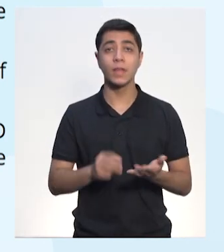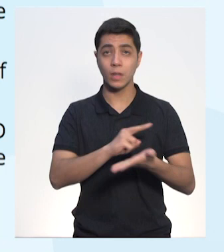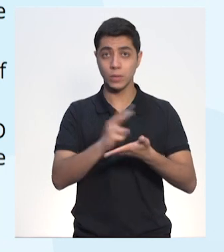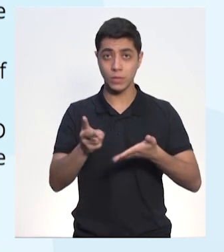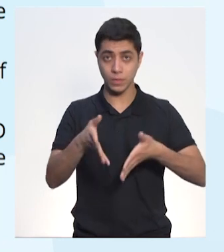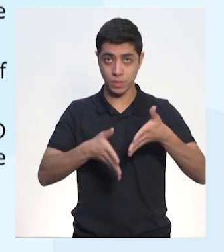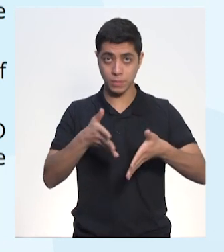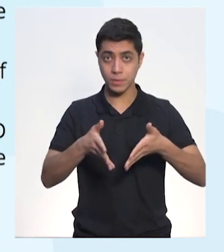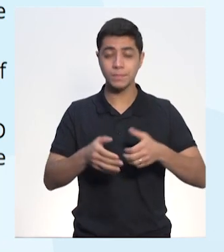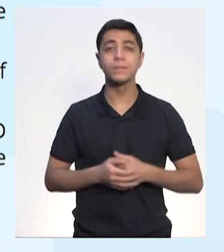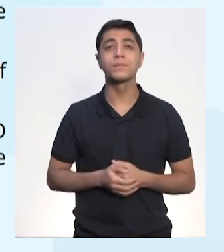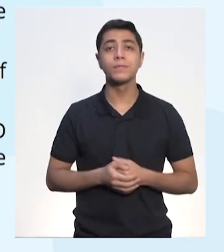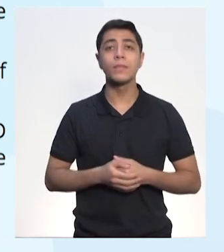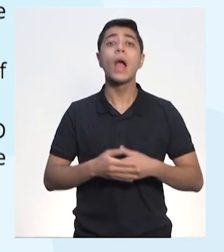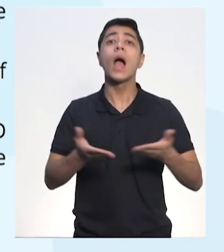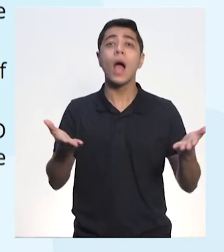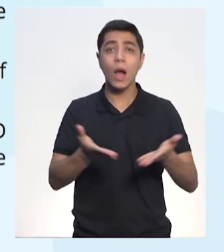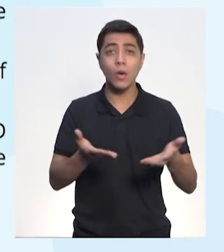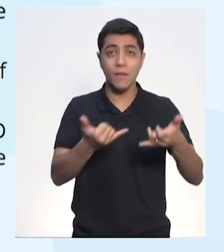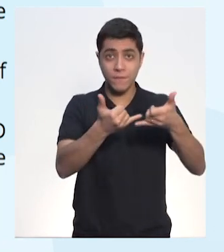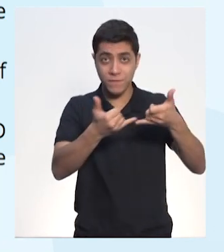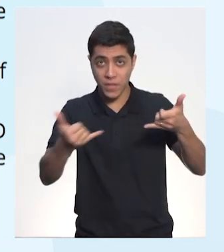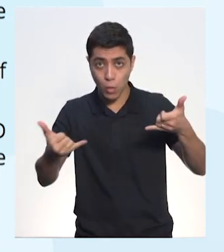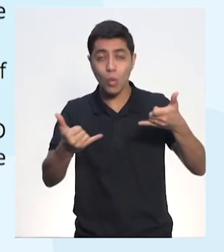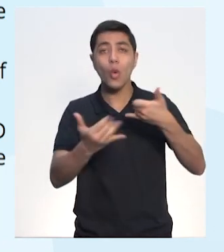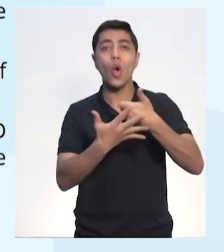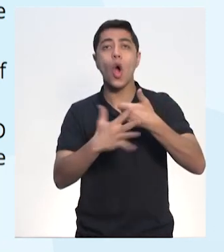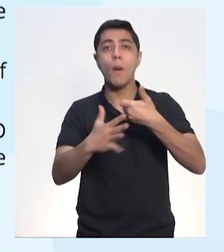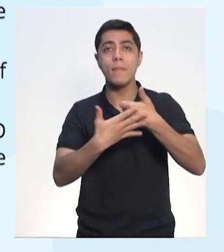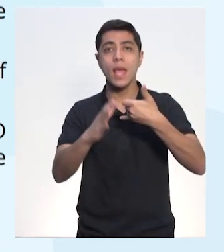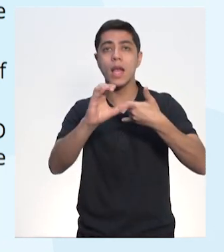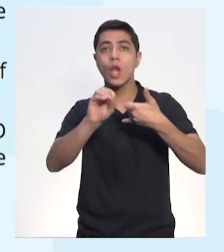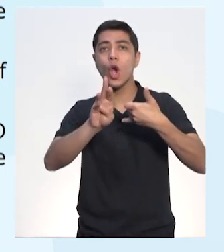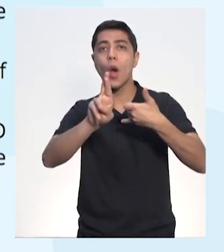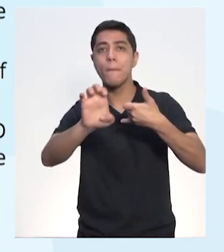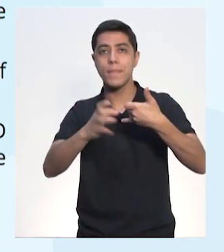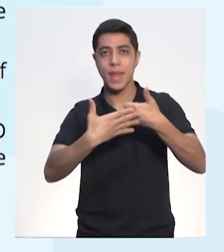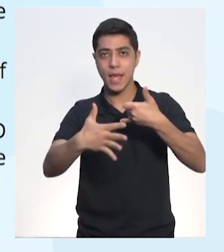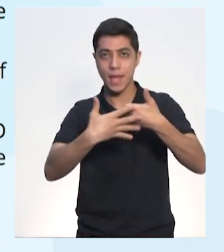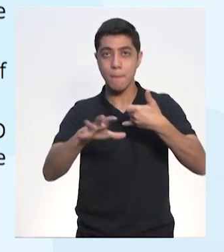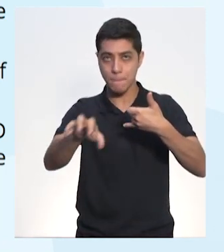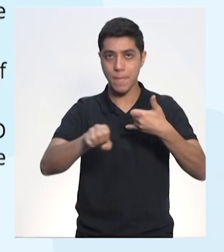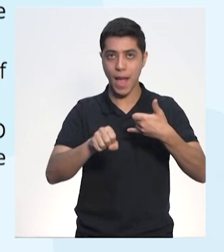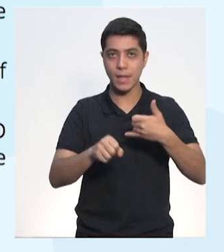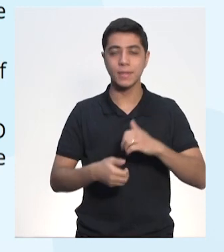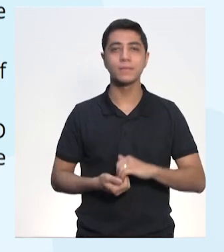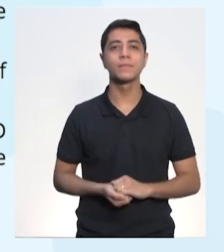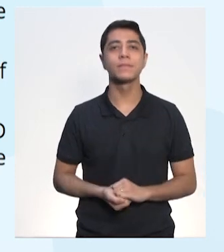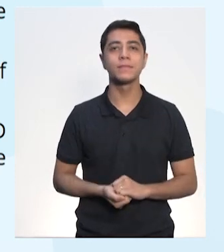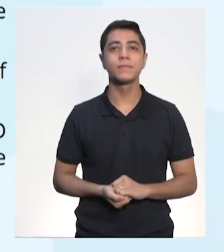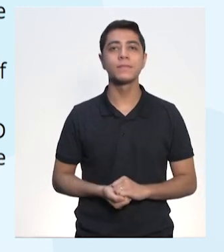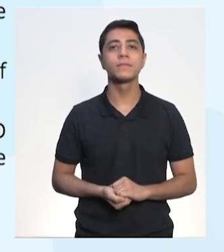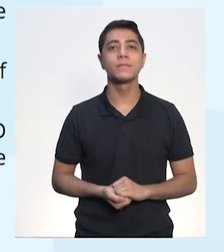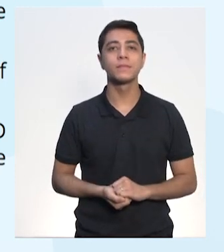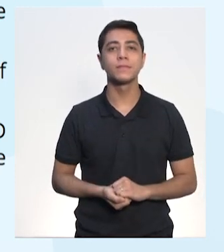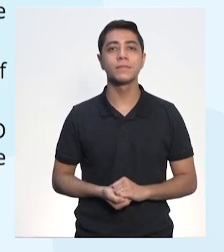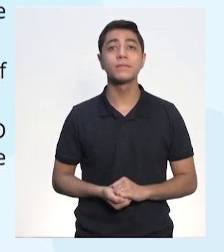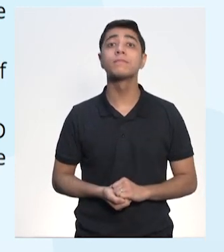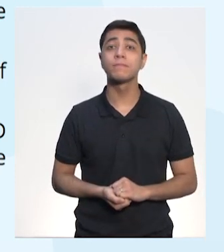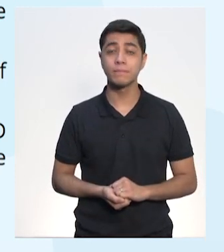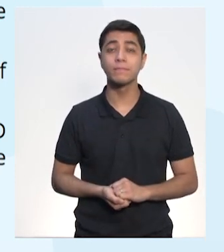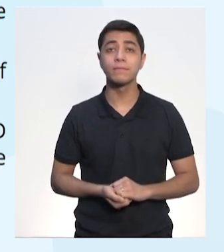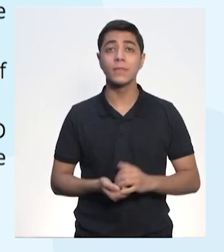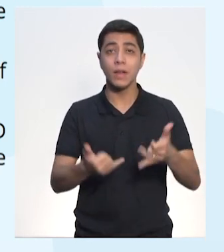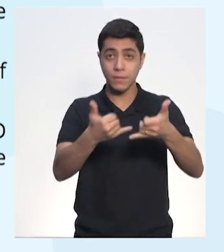Agora, pegue o fio de cobre and remove the plastic covering both edges. e retire a